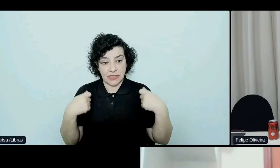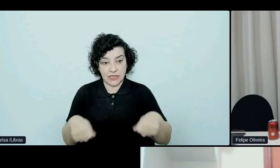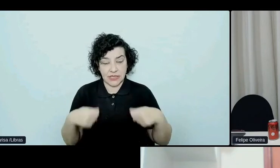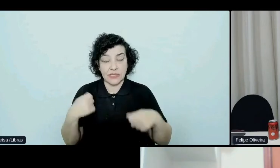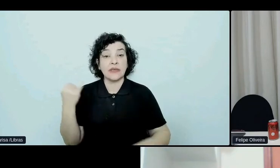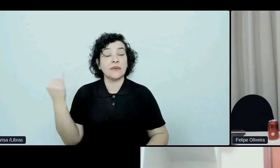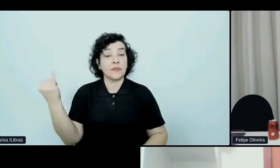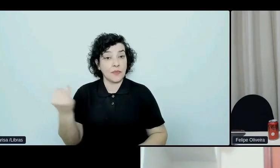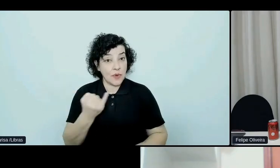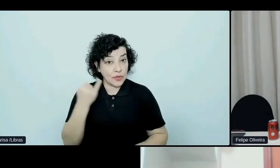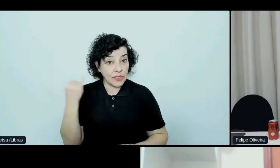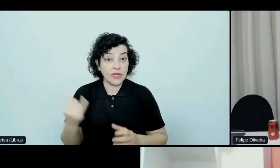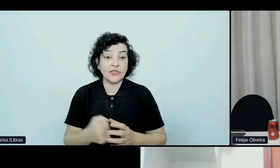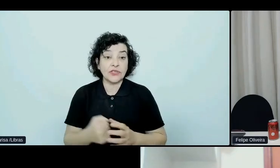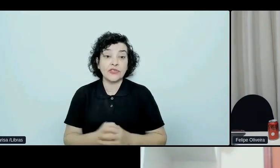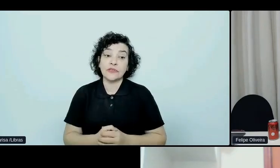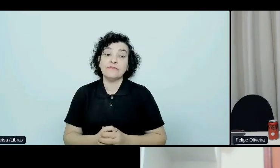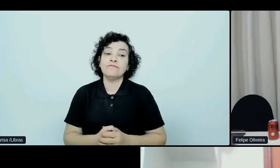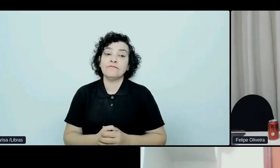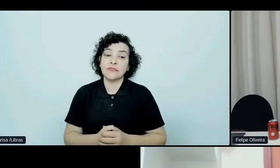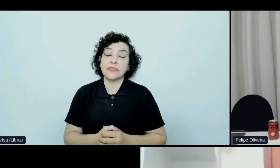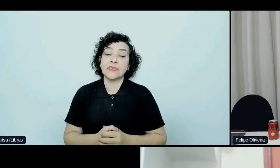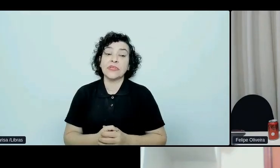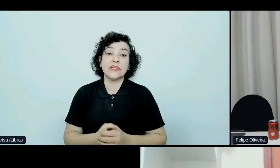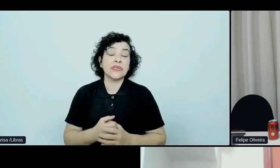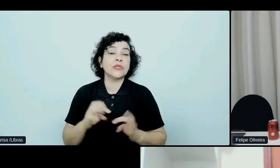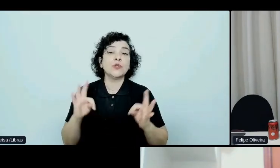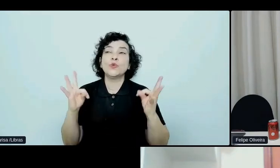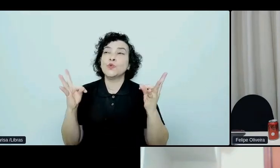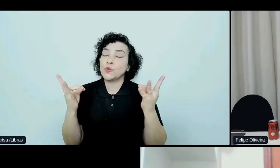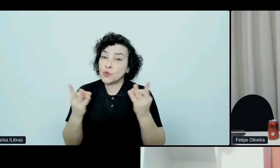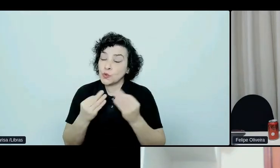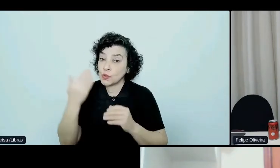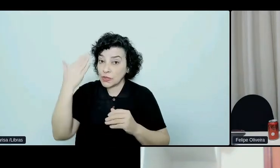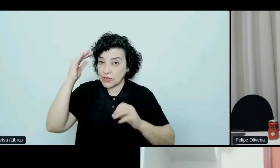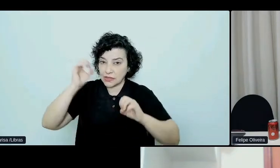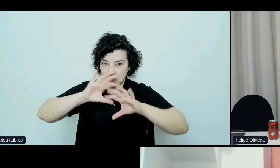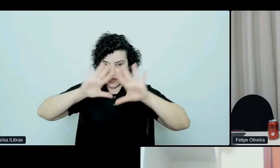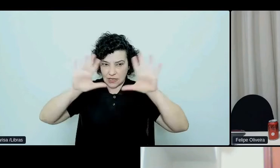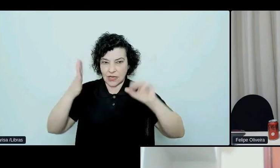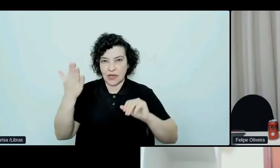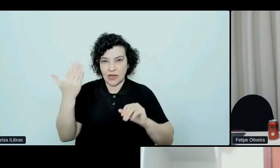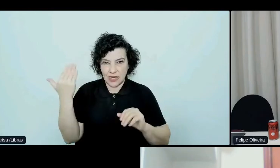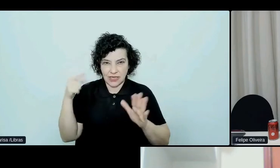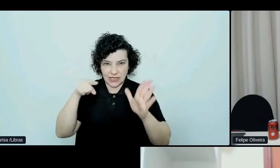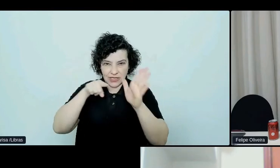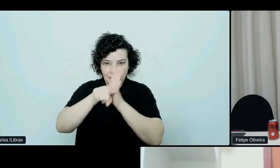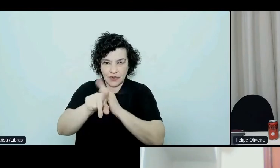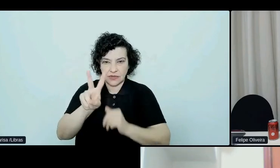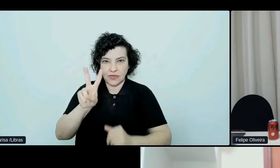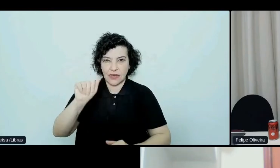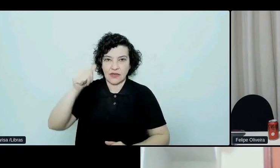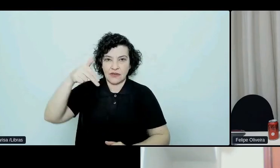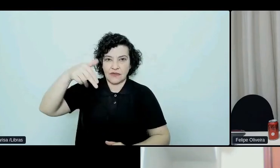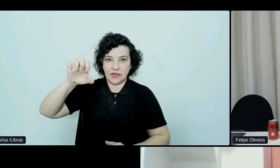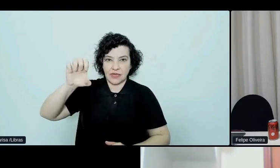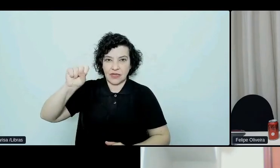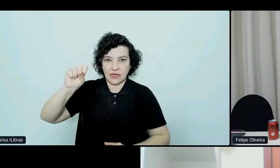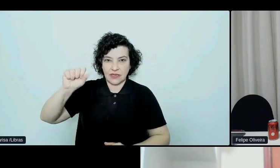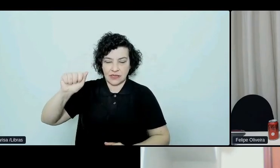e ele é suporte nível 2 em alguma situação também. Existe isso, e de repente ele chega na empresa, ele precisa um pouco mais de